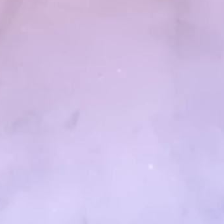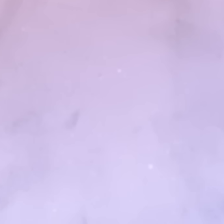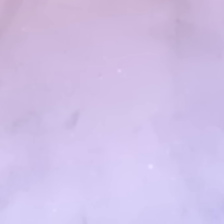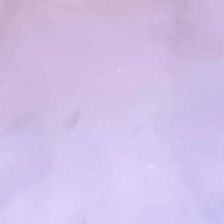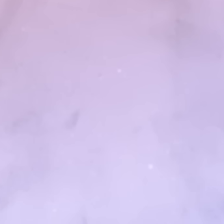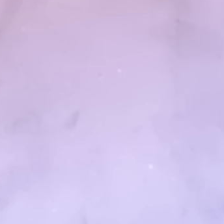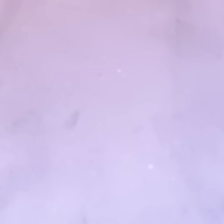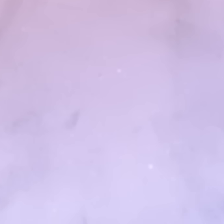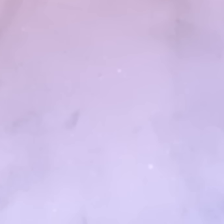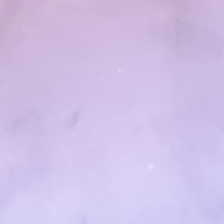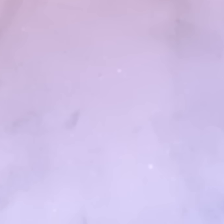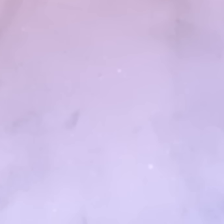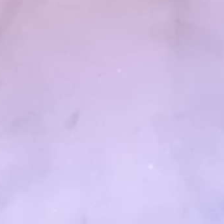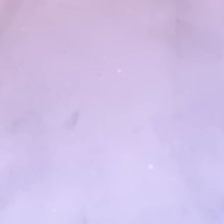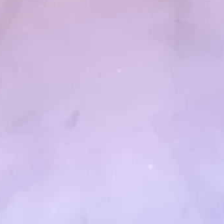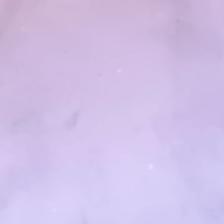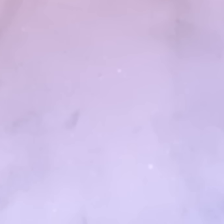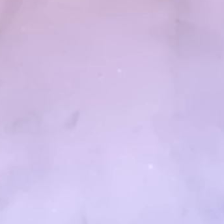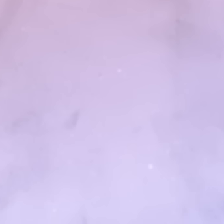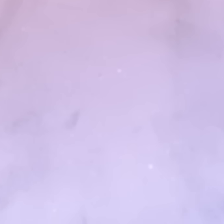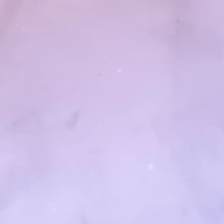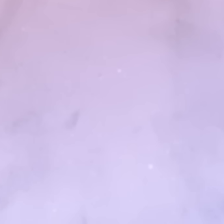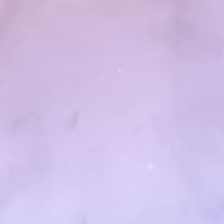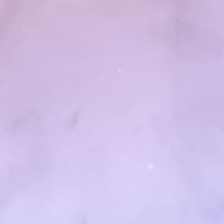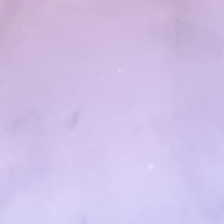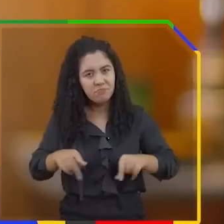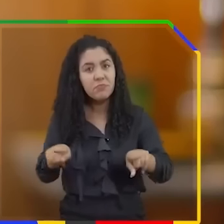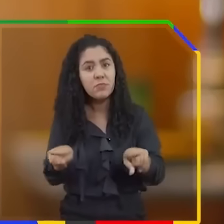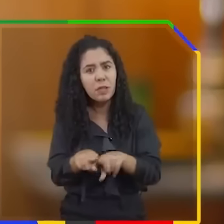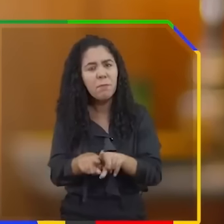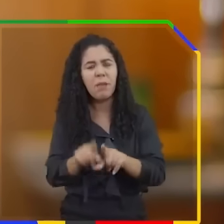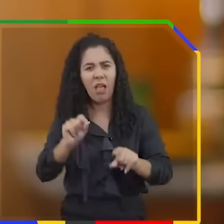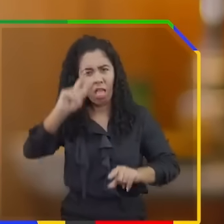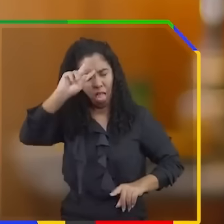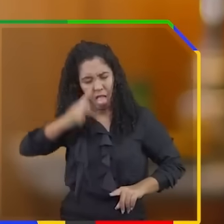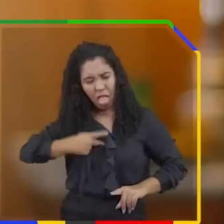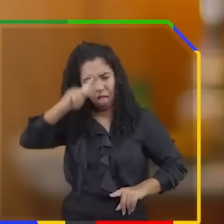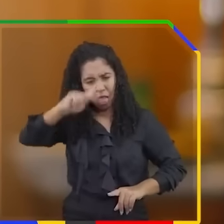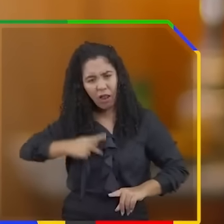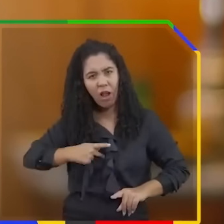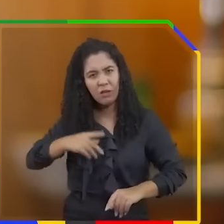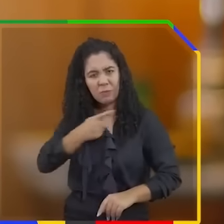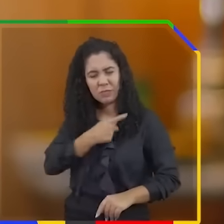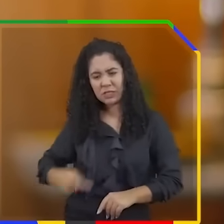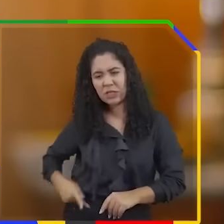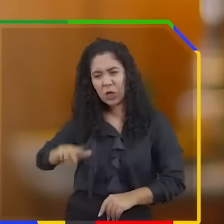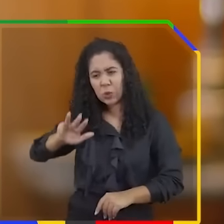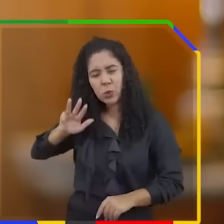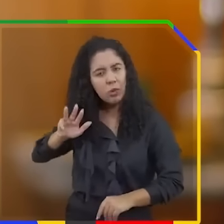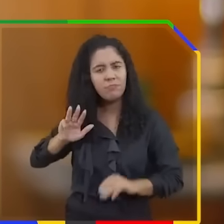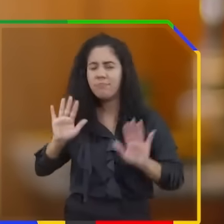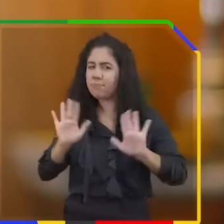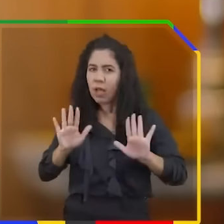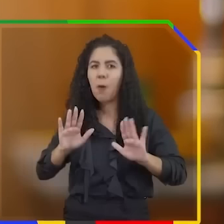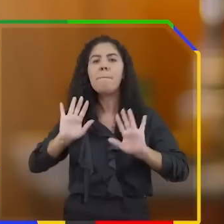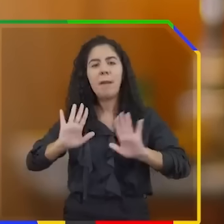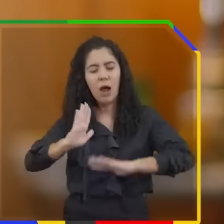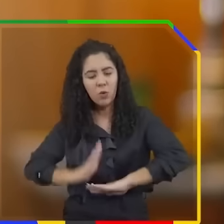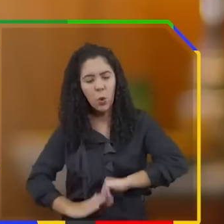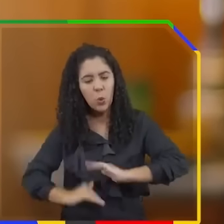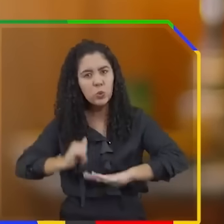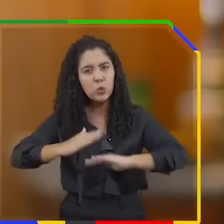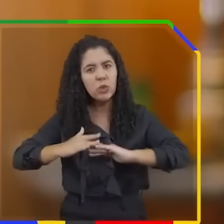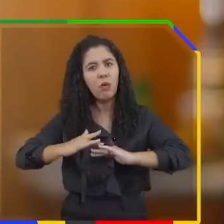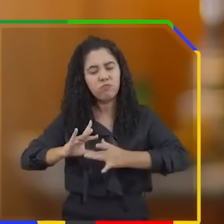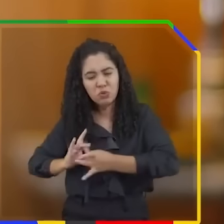plano ser apresentado como corte de gastos, o mercado reagiu mal. Isso porque o ministro da Fazenda, Fernando Haddad, anunciou num pronunciamento